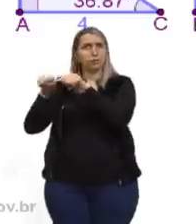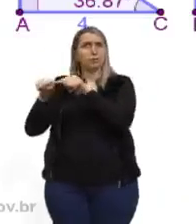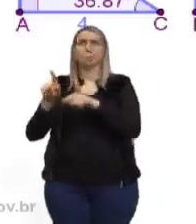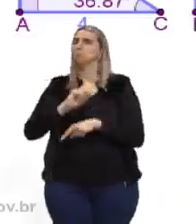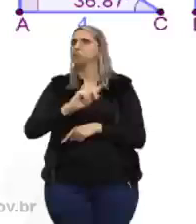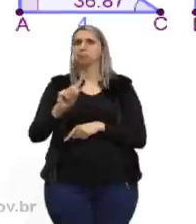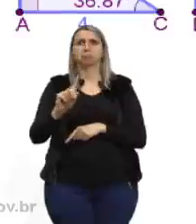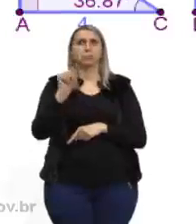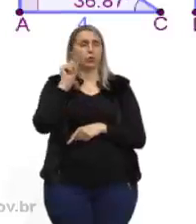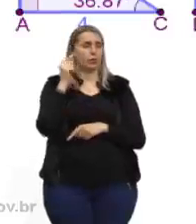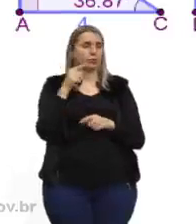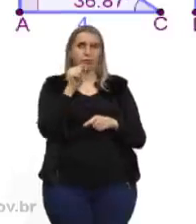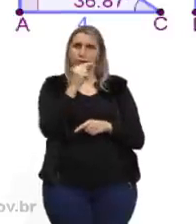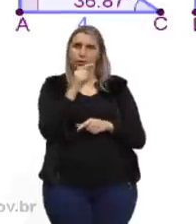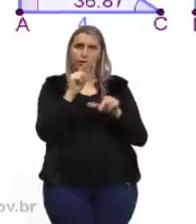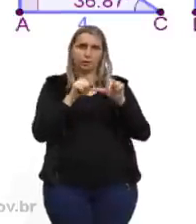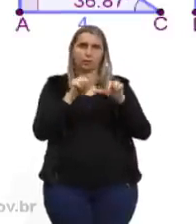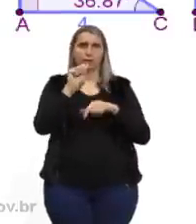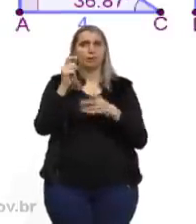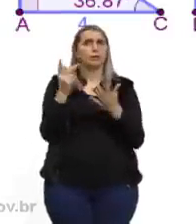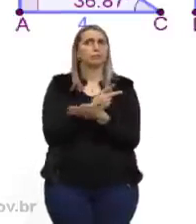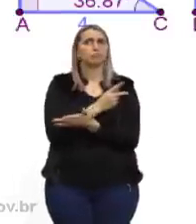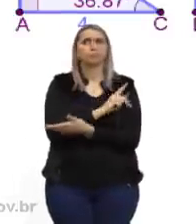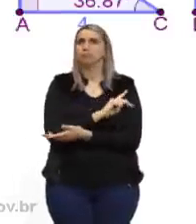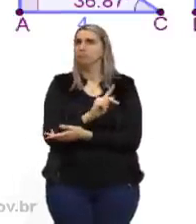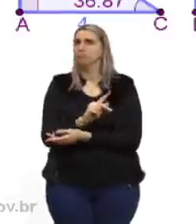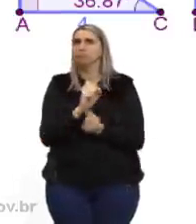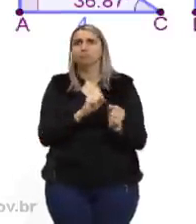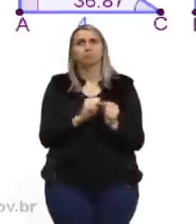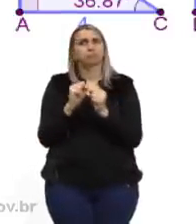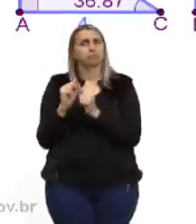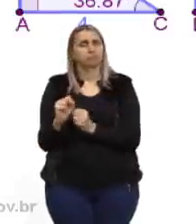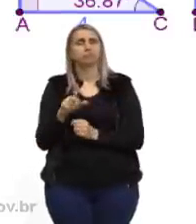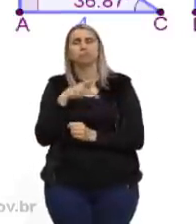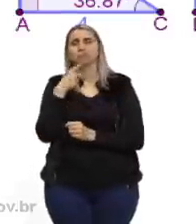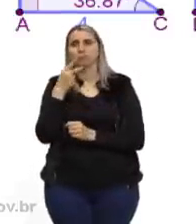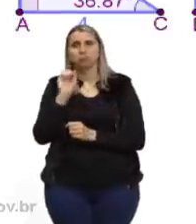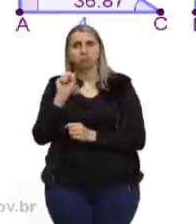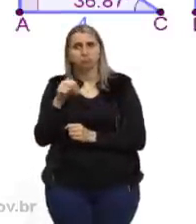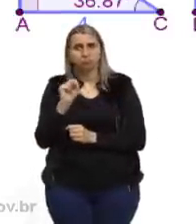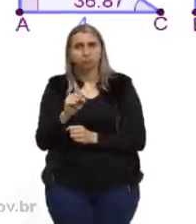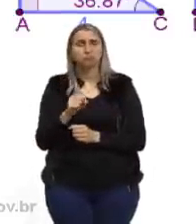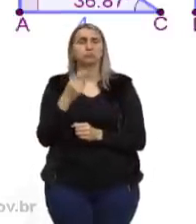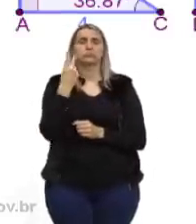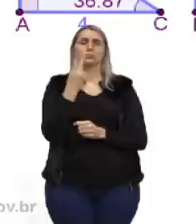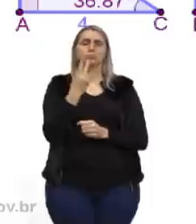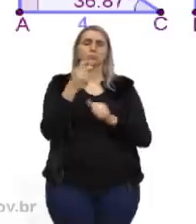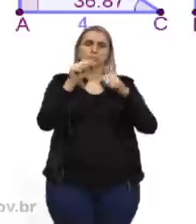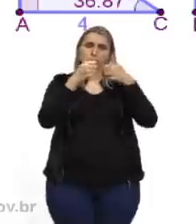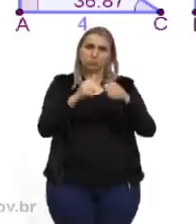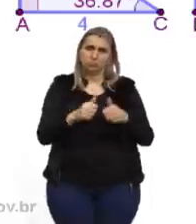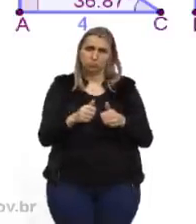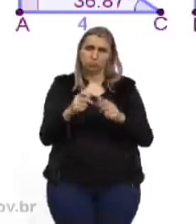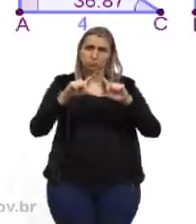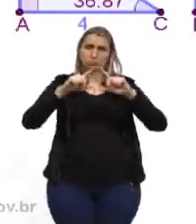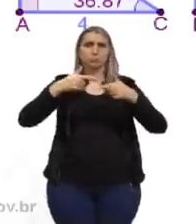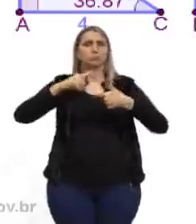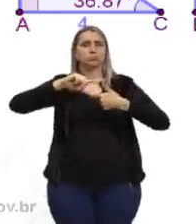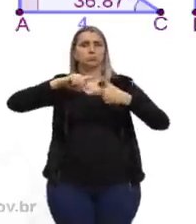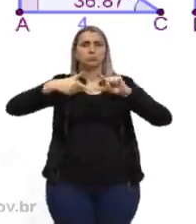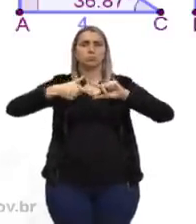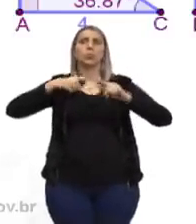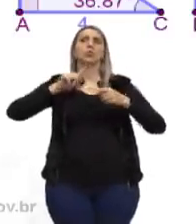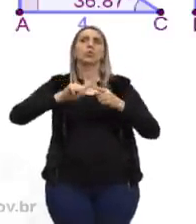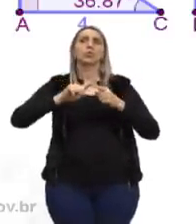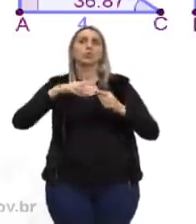está incorreta, certo? Então, não é possível afirmar que duas figuras geométricas são semelhantes apenas porque têm o